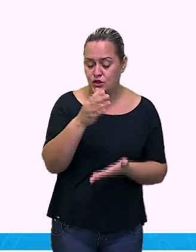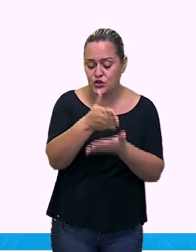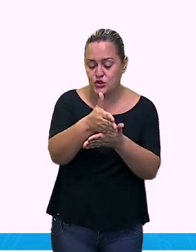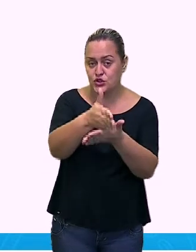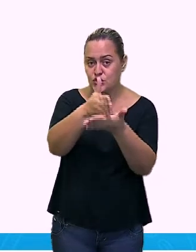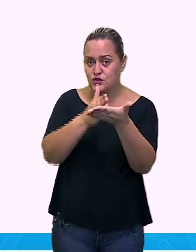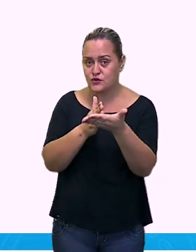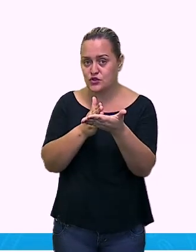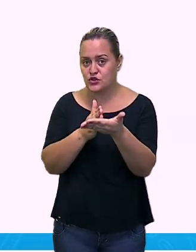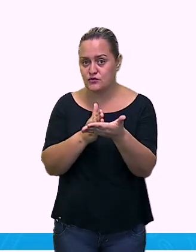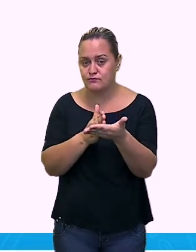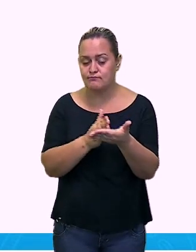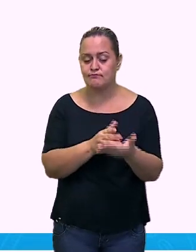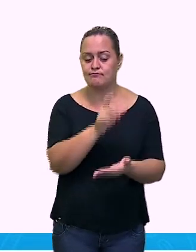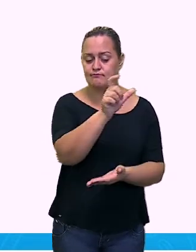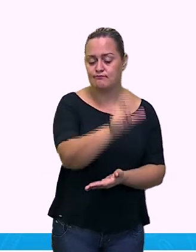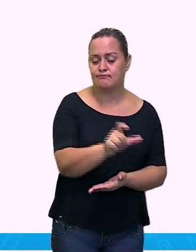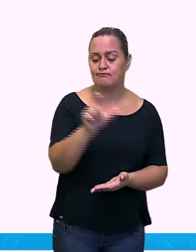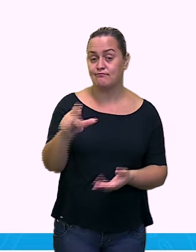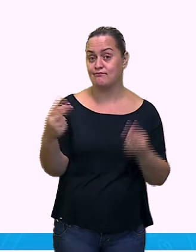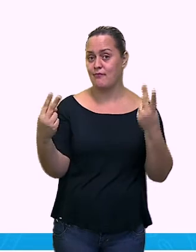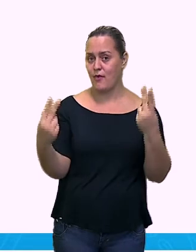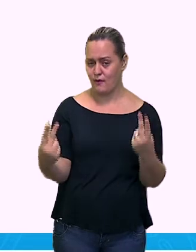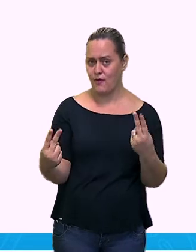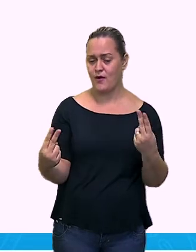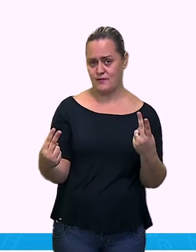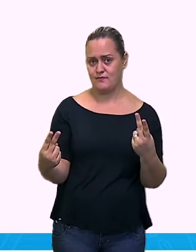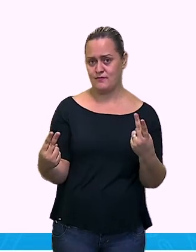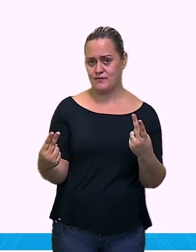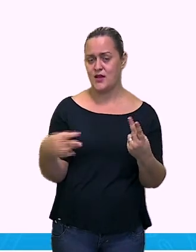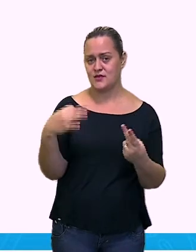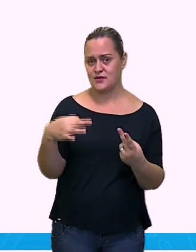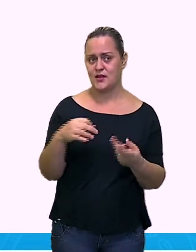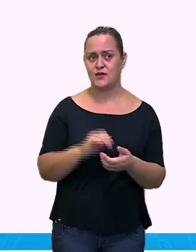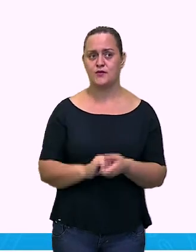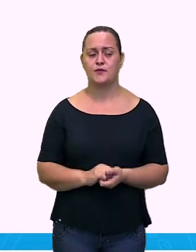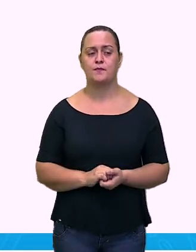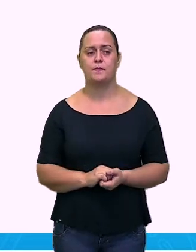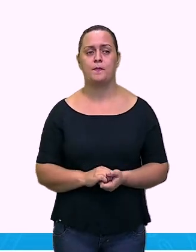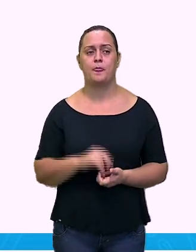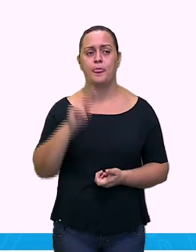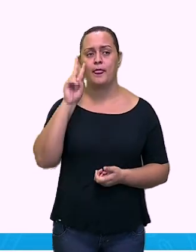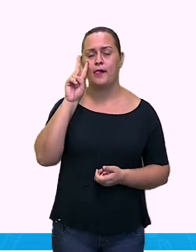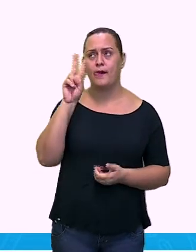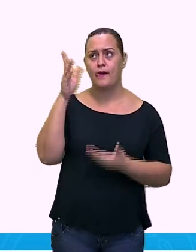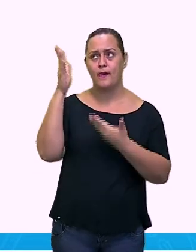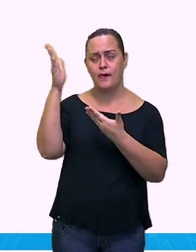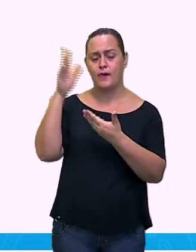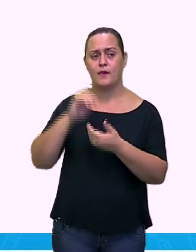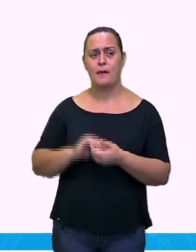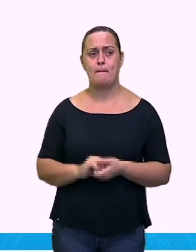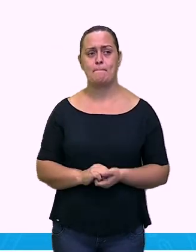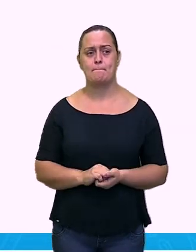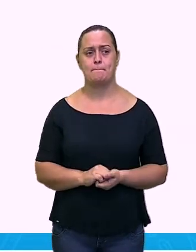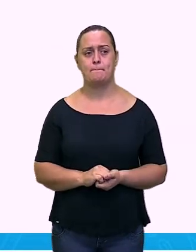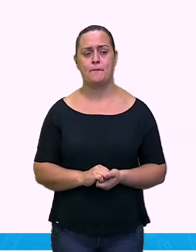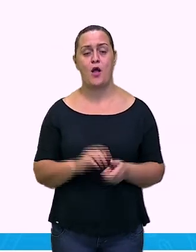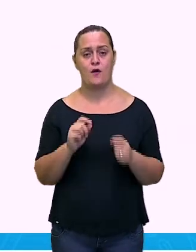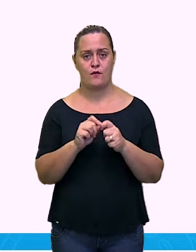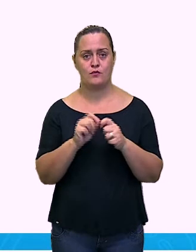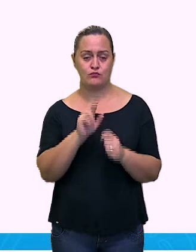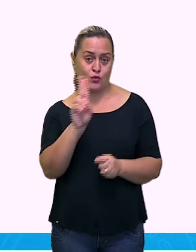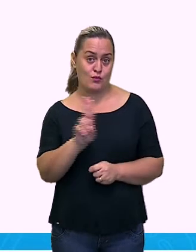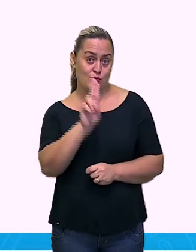a metade de gols que o time do Cebolinha fez Então vamos lá vamos representar ó as